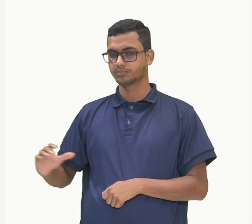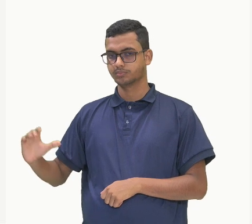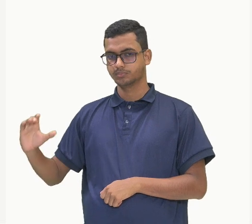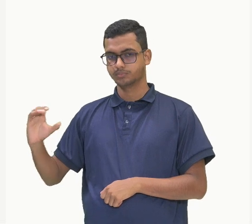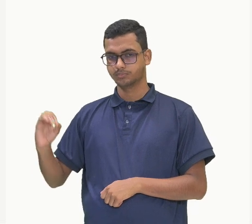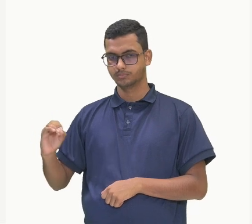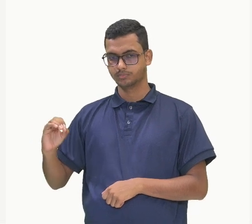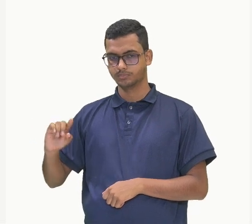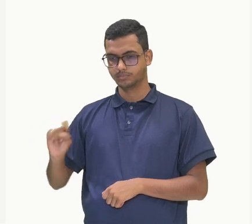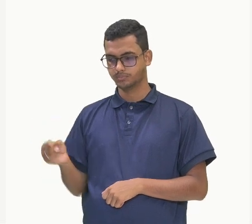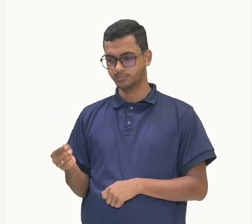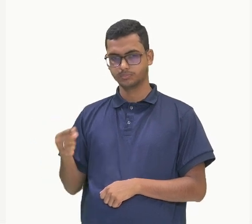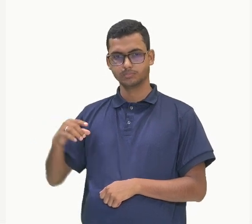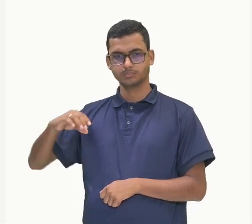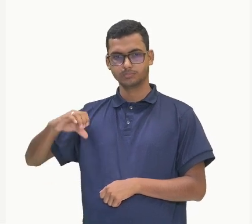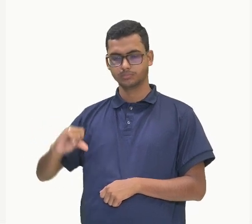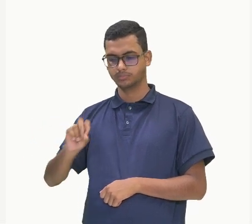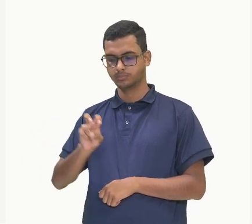0,957.